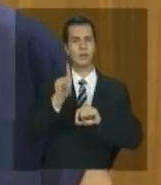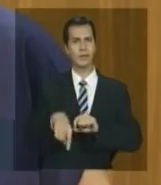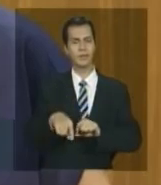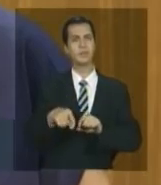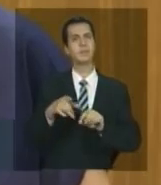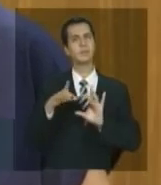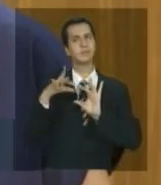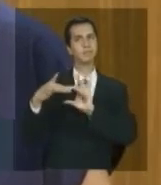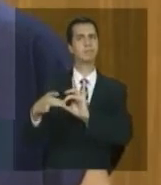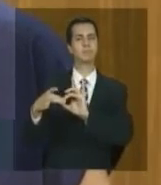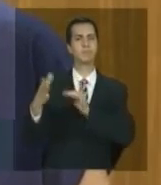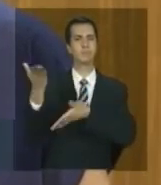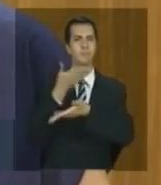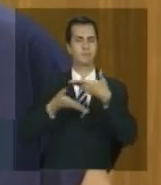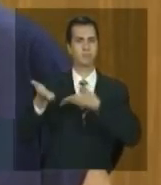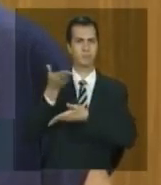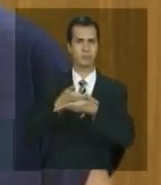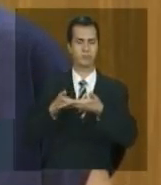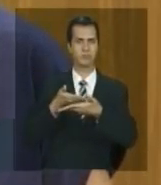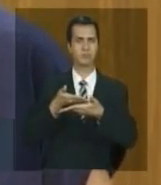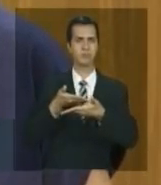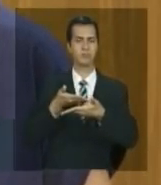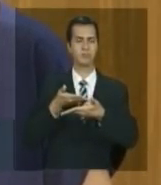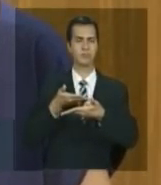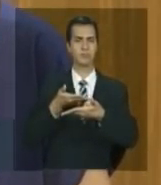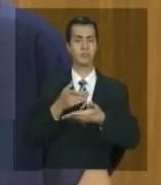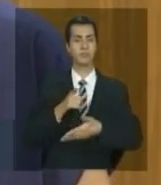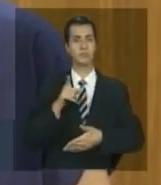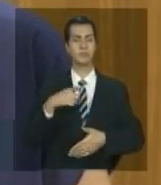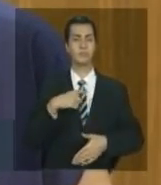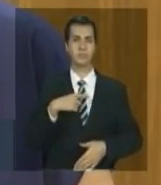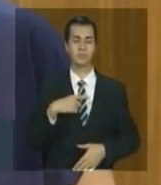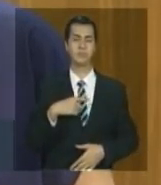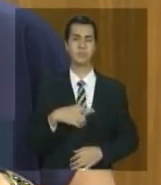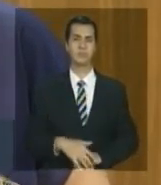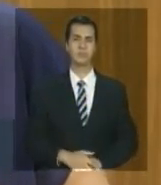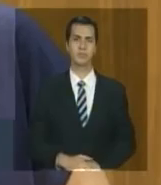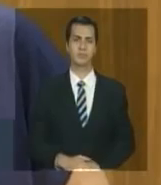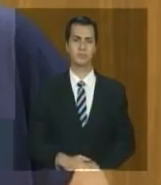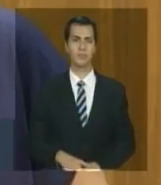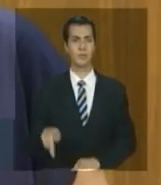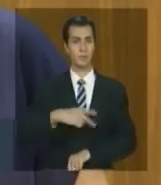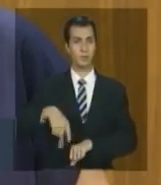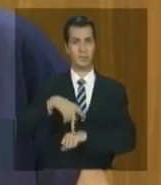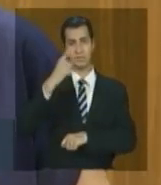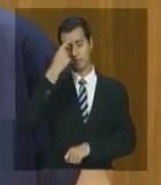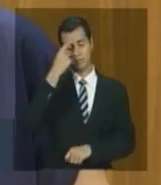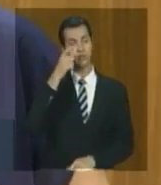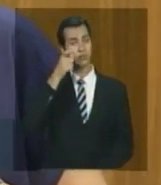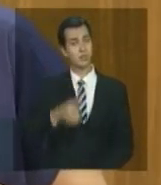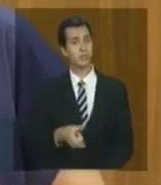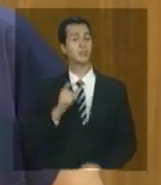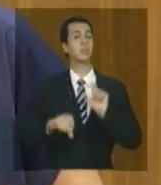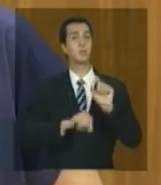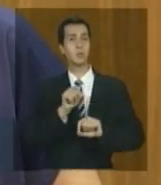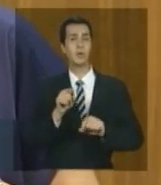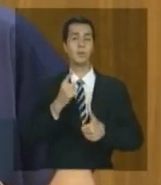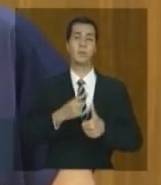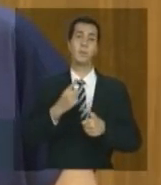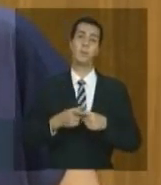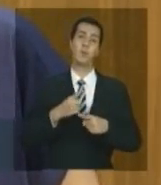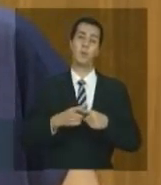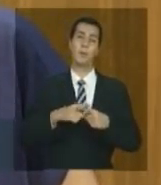o intercâmbio no contexto do Ciência Sem Fronteiras. No caso da Índia, é muito interessante, porque é a primeira vez que nós